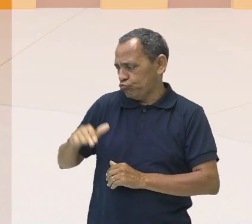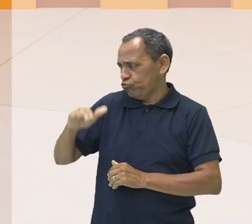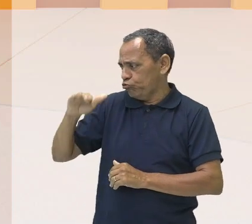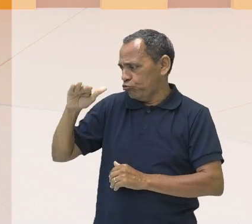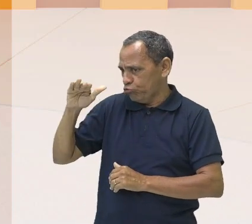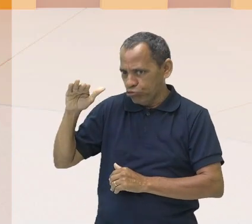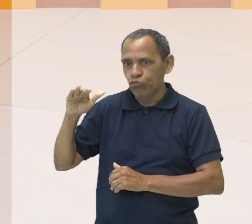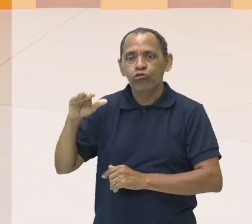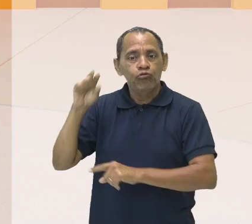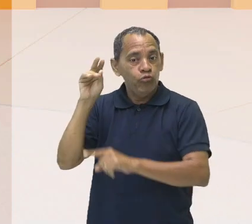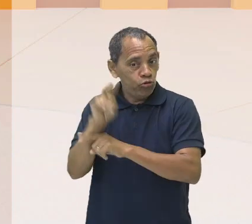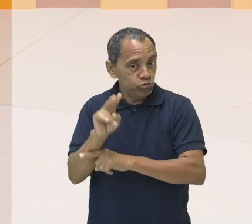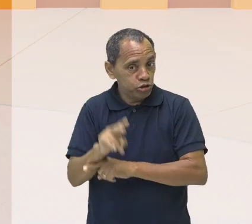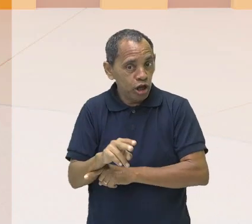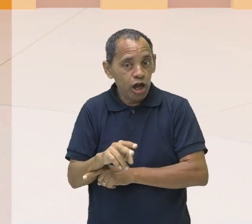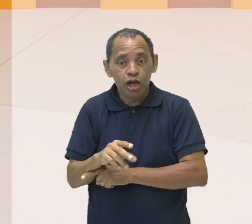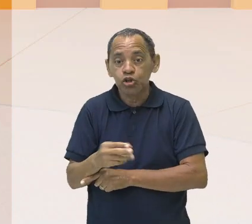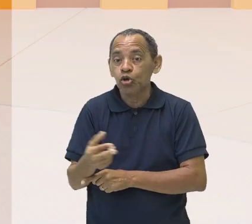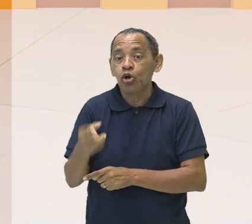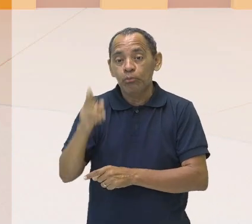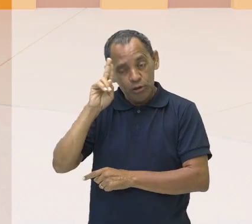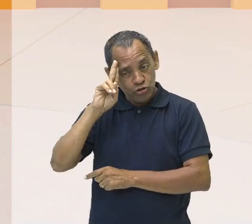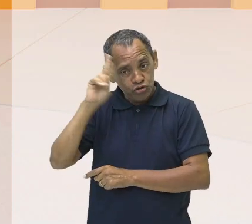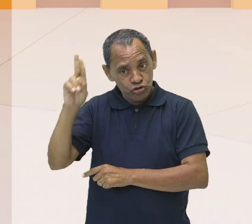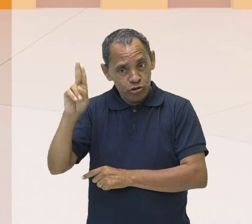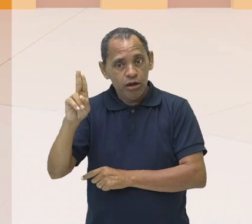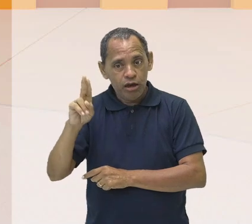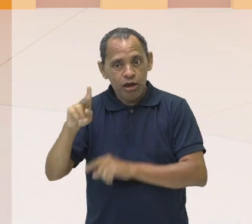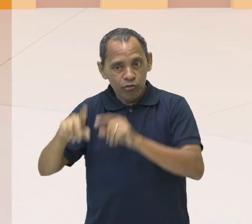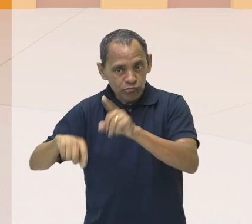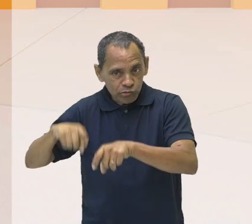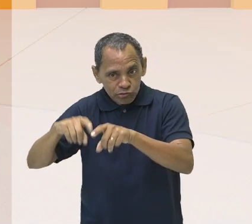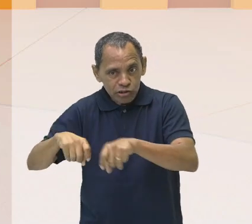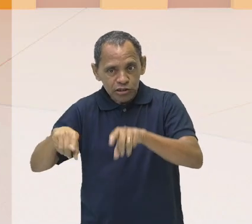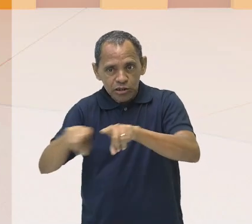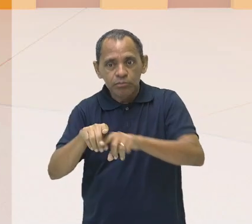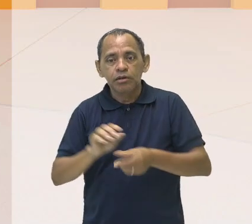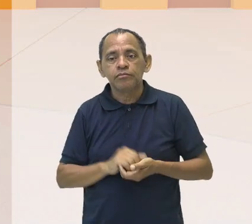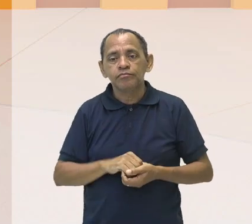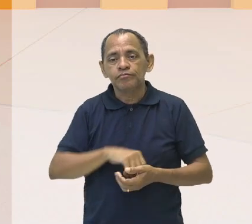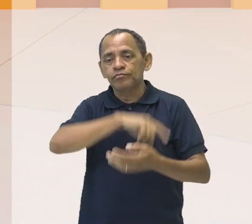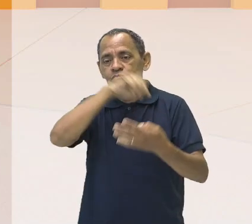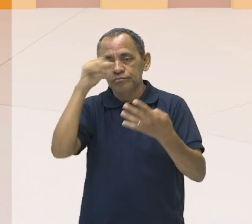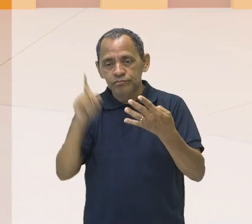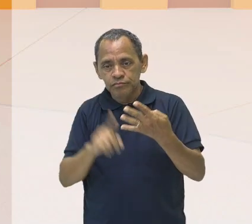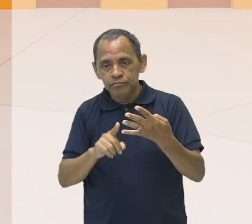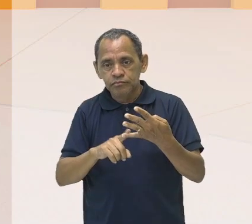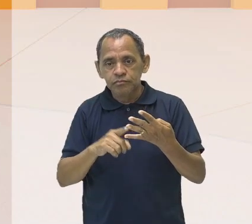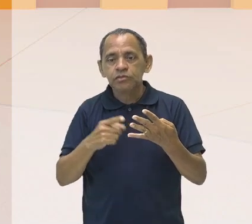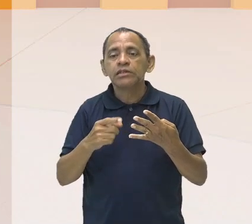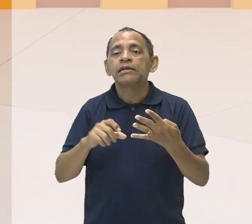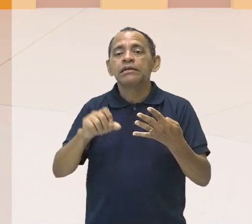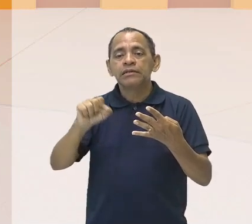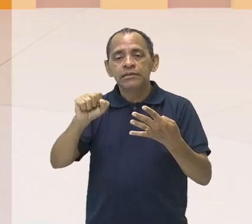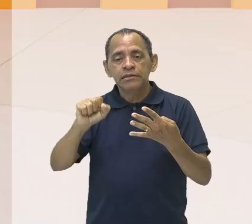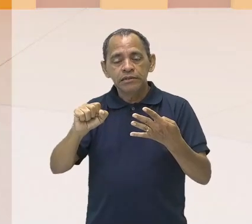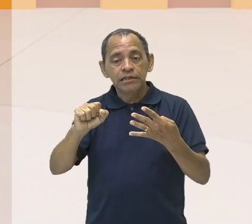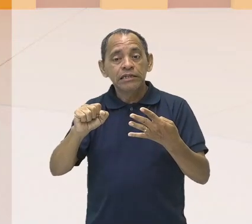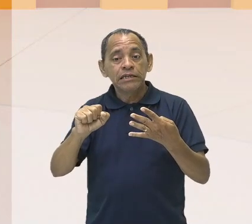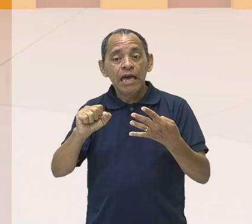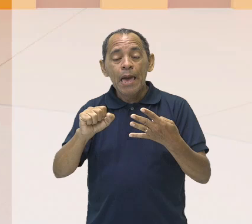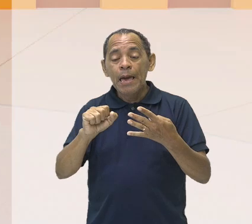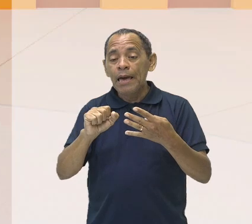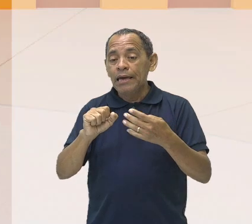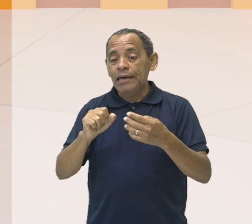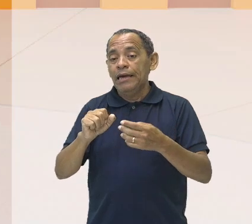da mãe dele, que era escravizada, certo? A nossa próxima lei é a Lei dos Sexagenários,